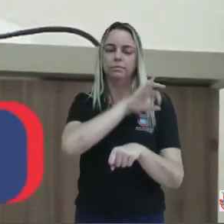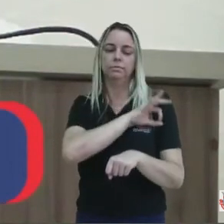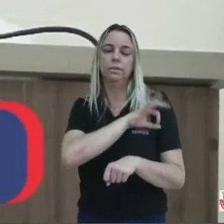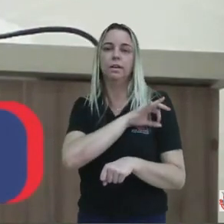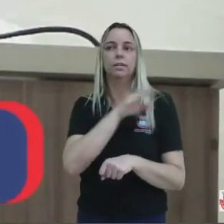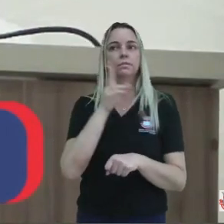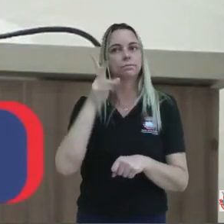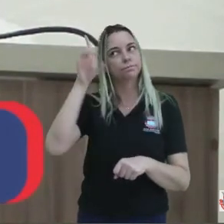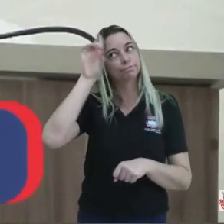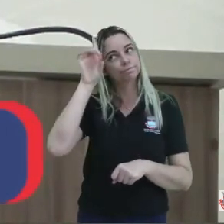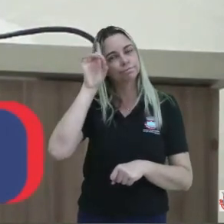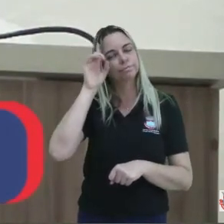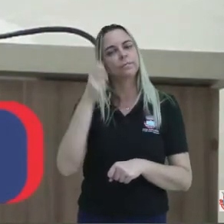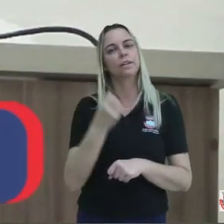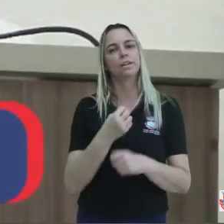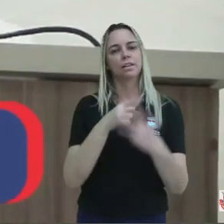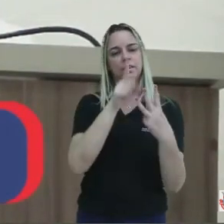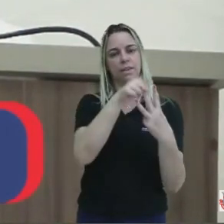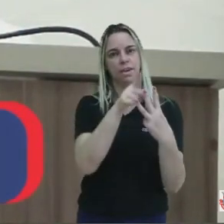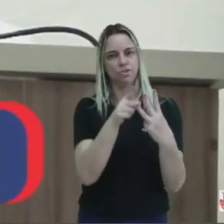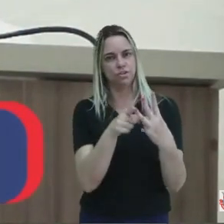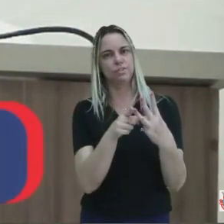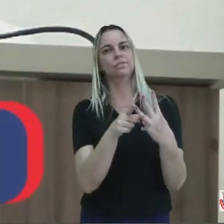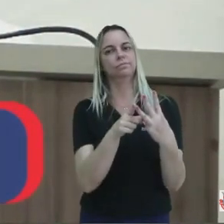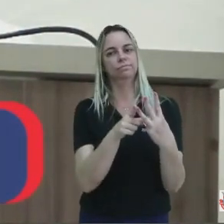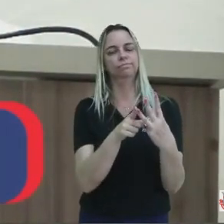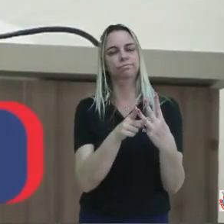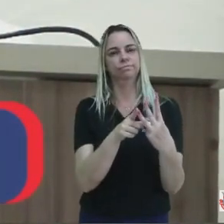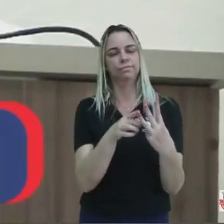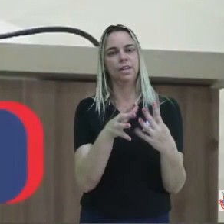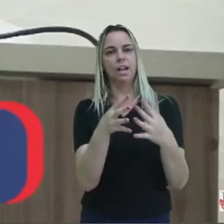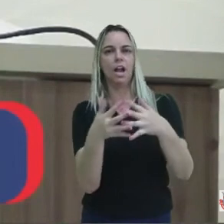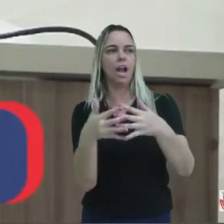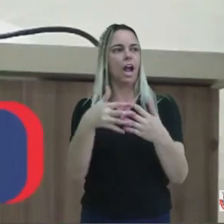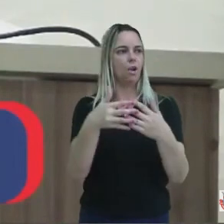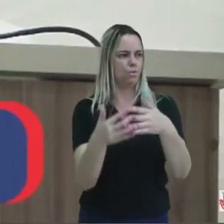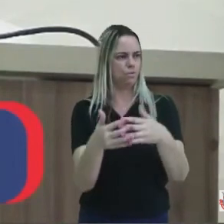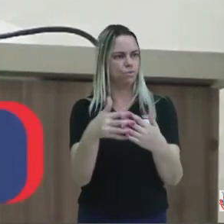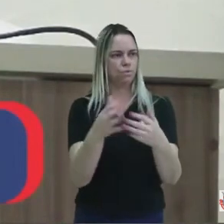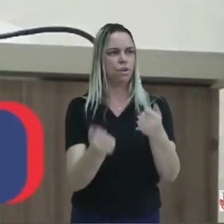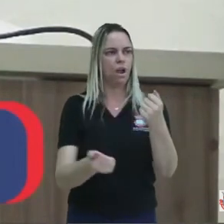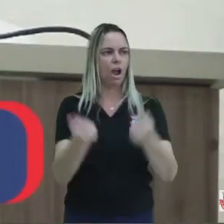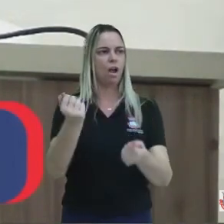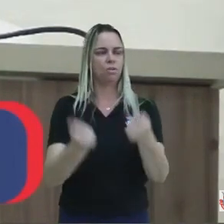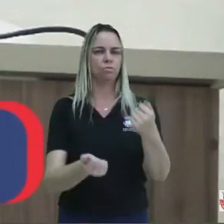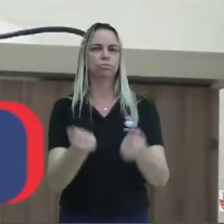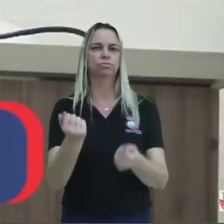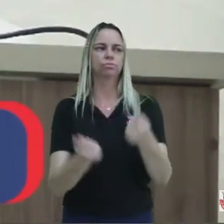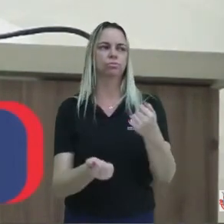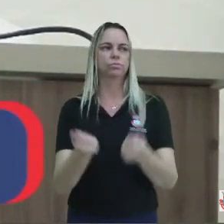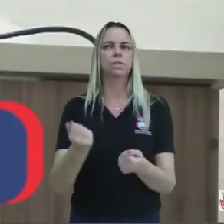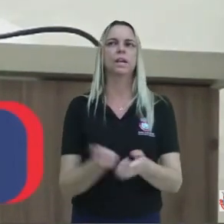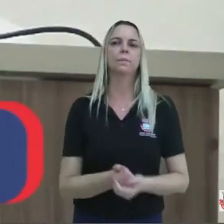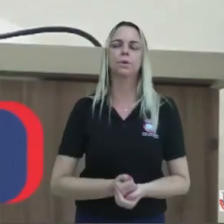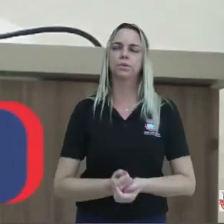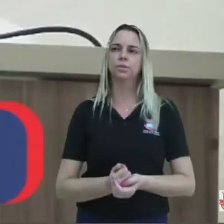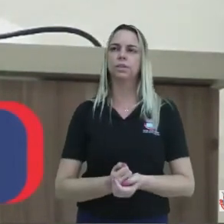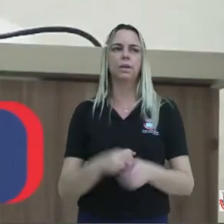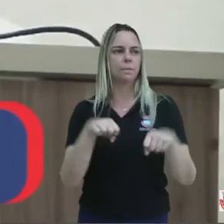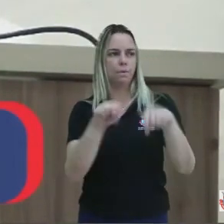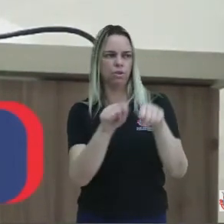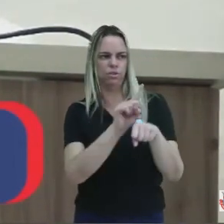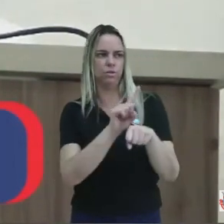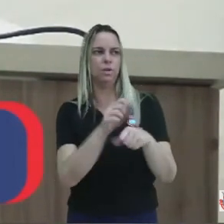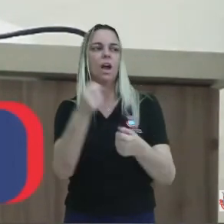possa beneficiar, porque o povo não está realmente aguentando mais. E falar também da polícia,